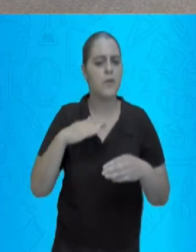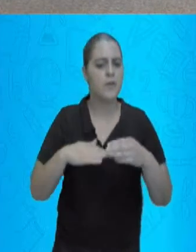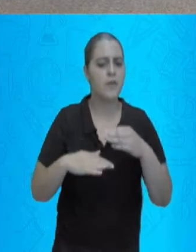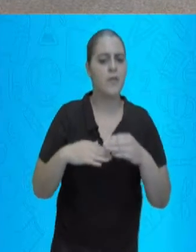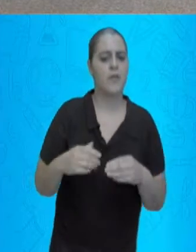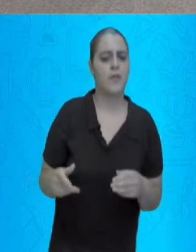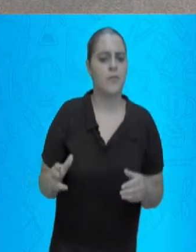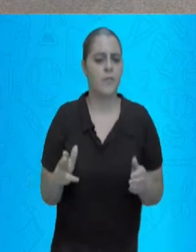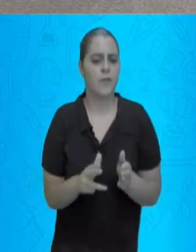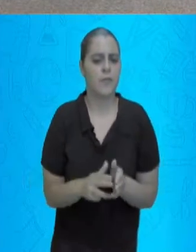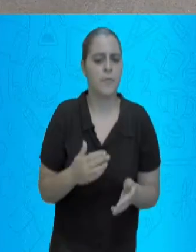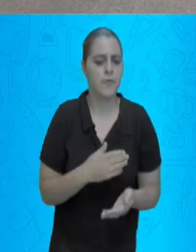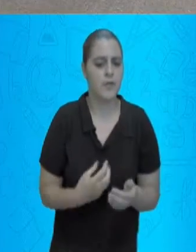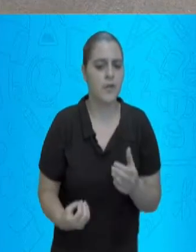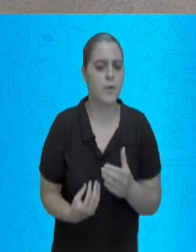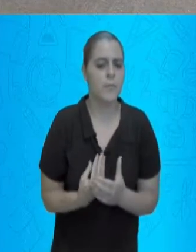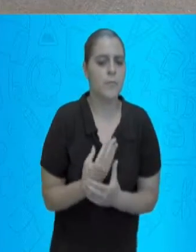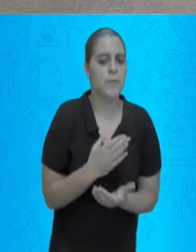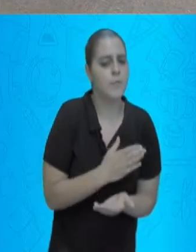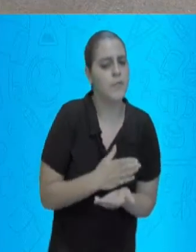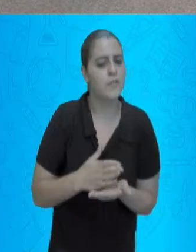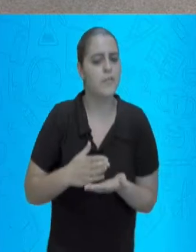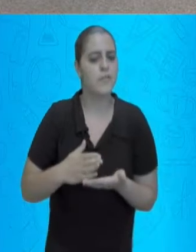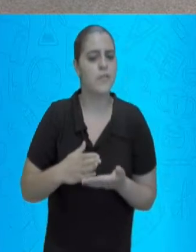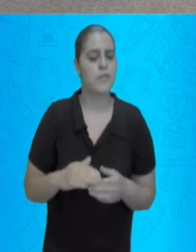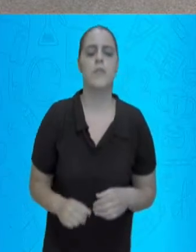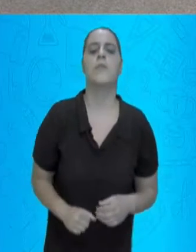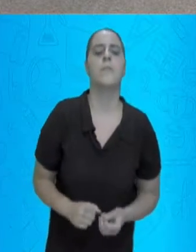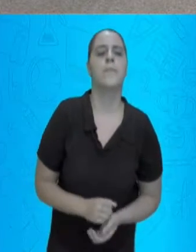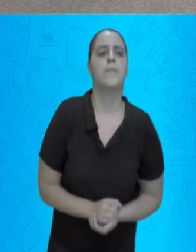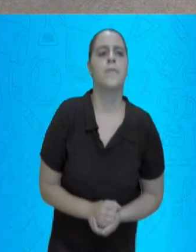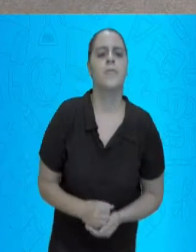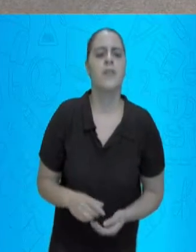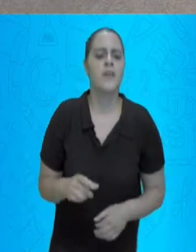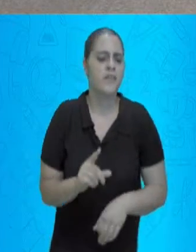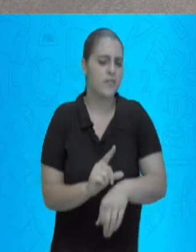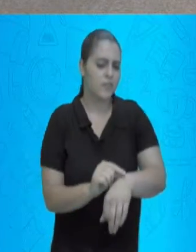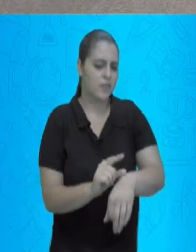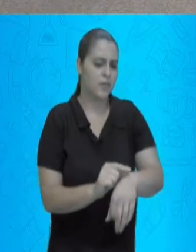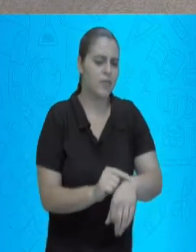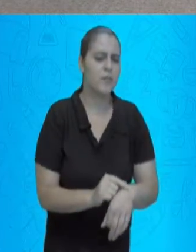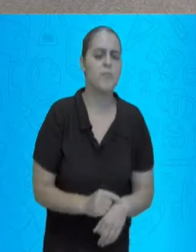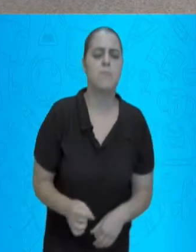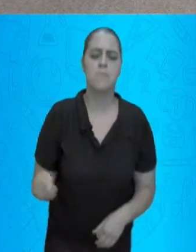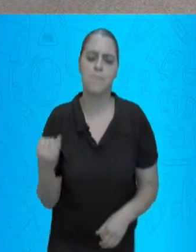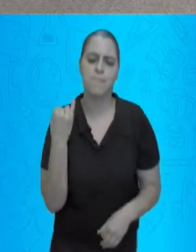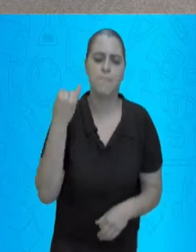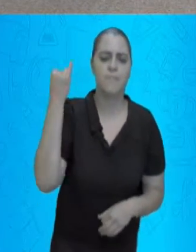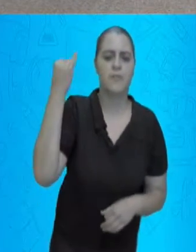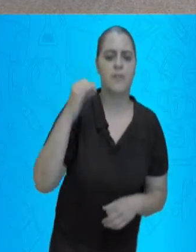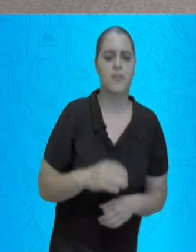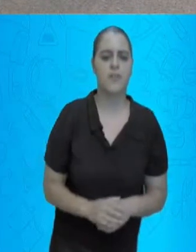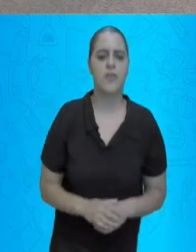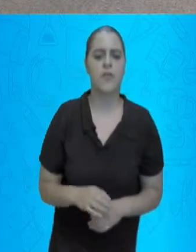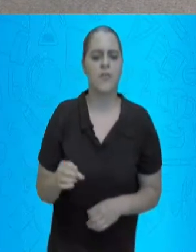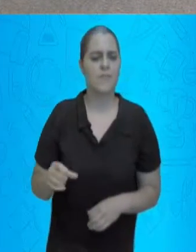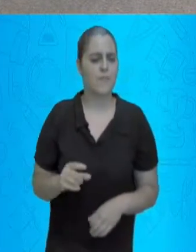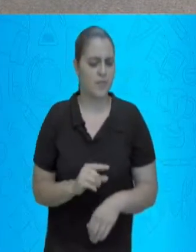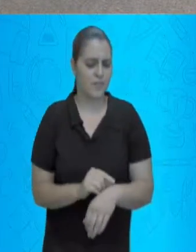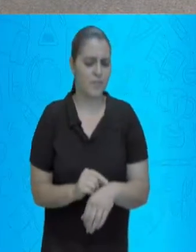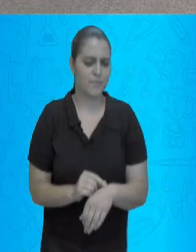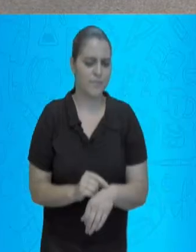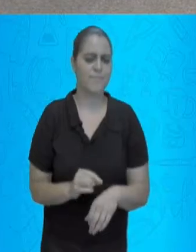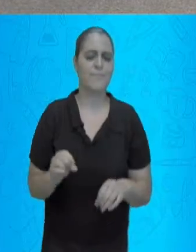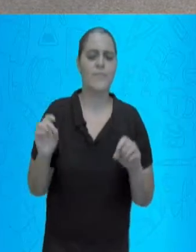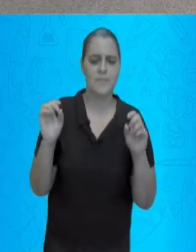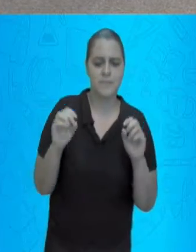um semifóssil. Então, esse tempo é muito importante e olha que é um tempo